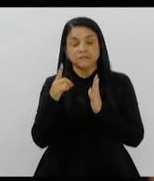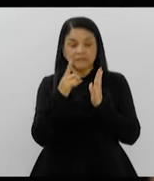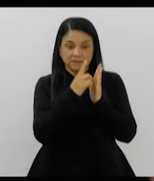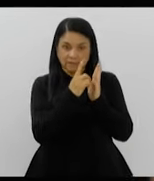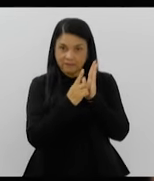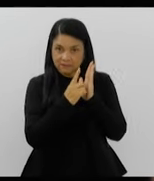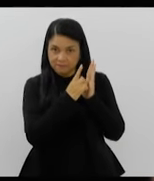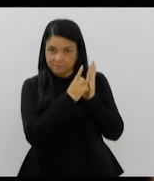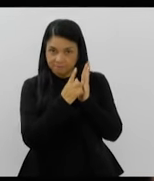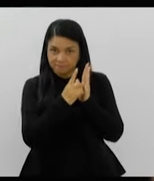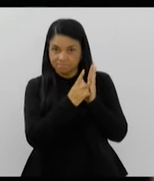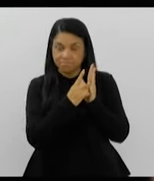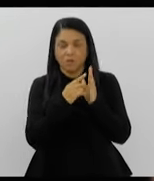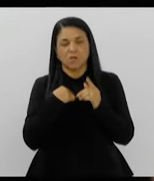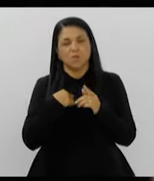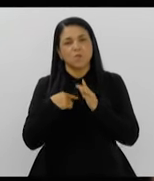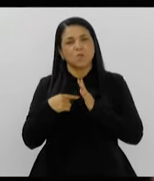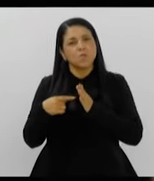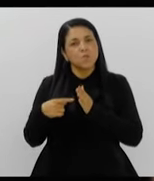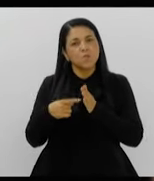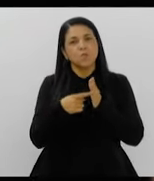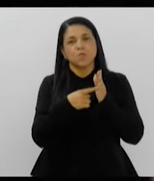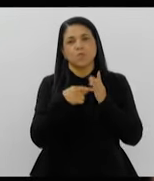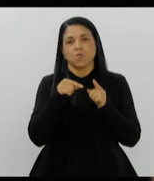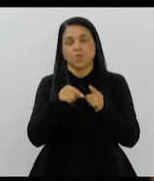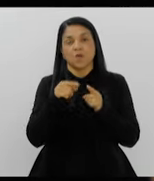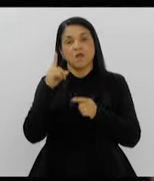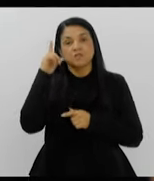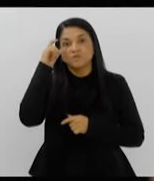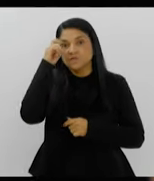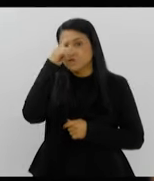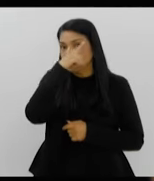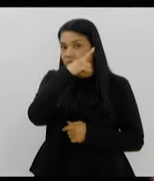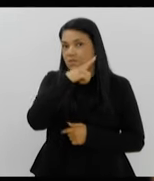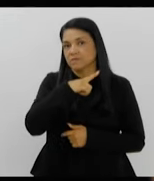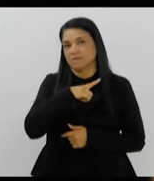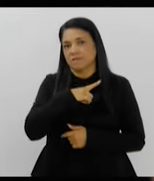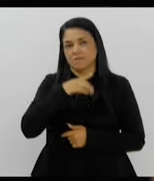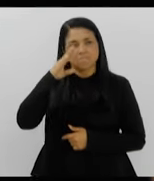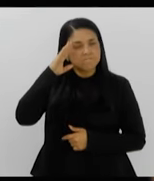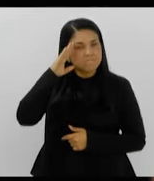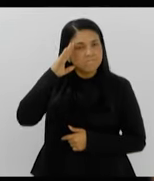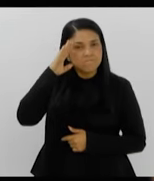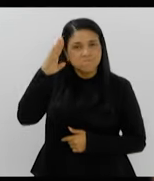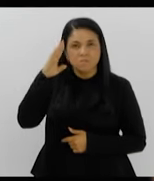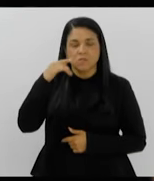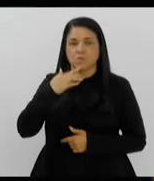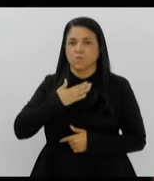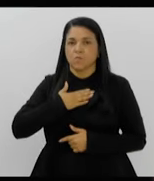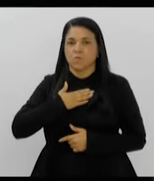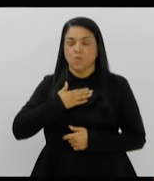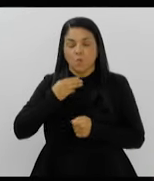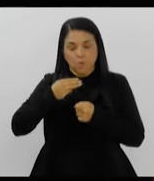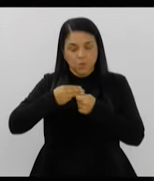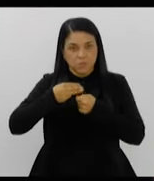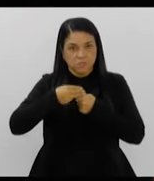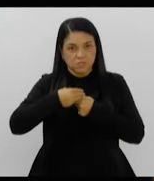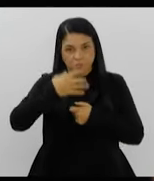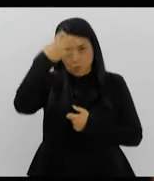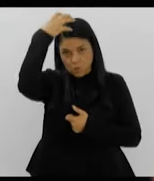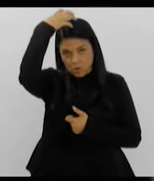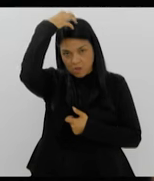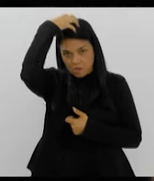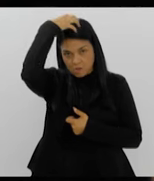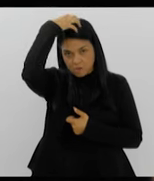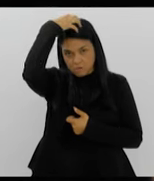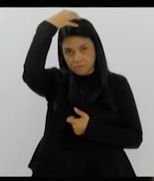eu venho apontando a questão da dificuldade, não é, principalmente no meu município, Angra dos Reis,